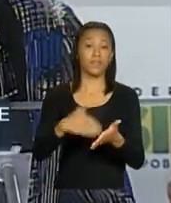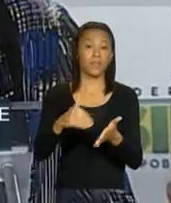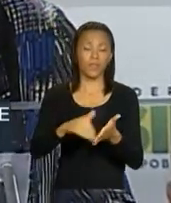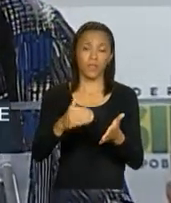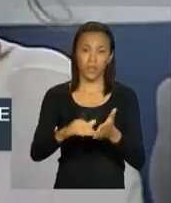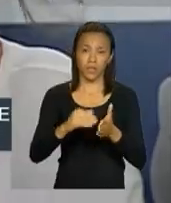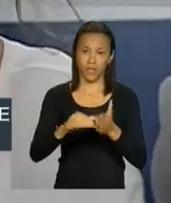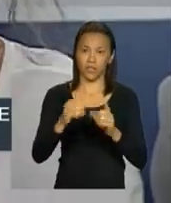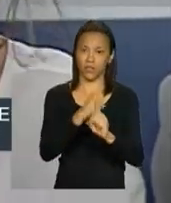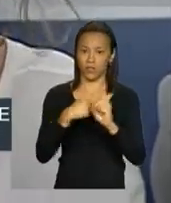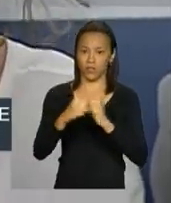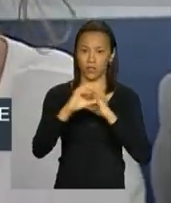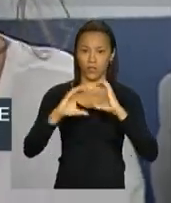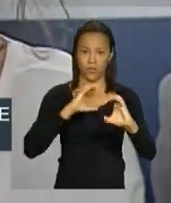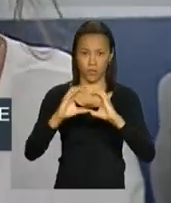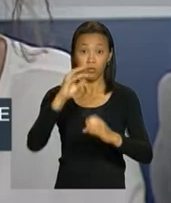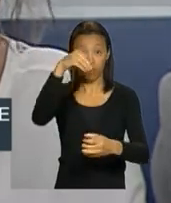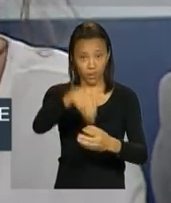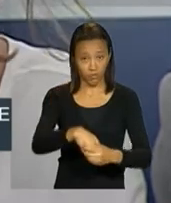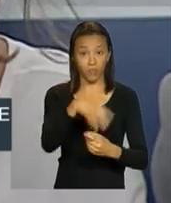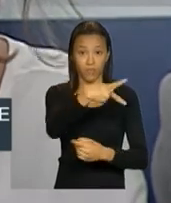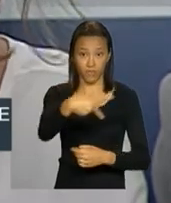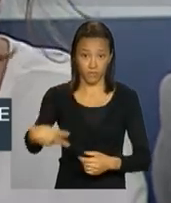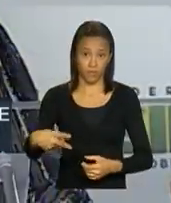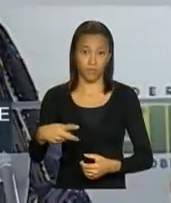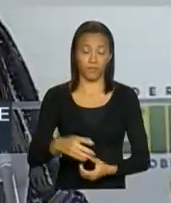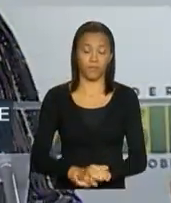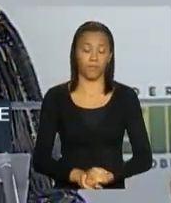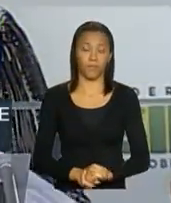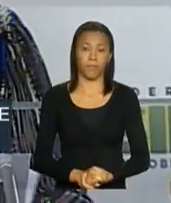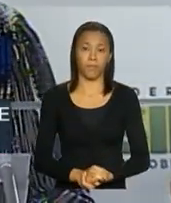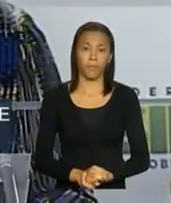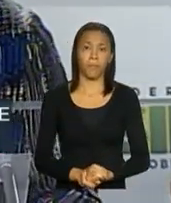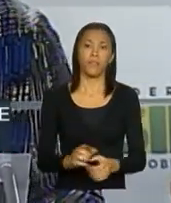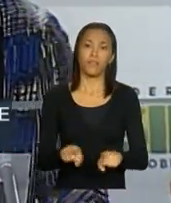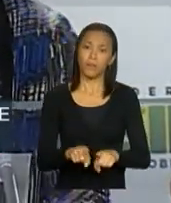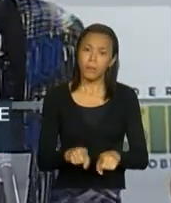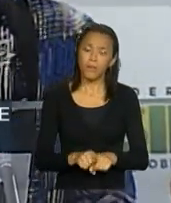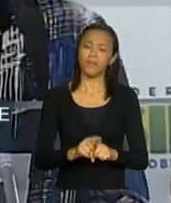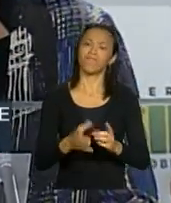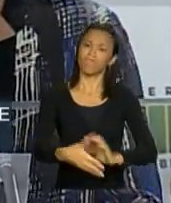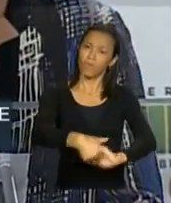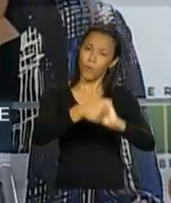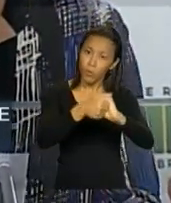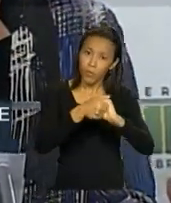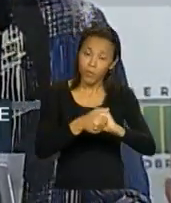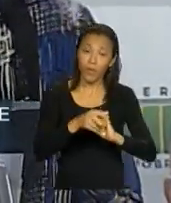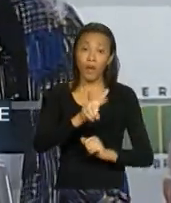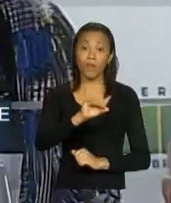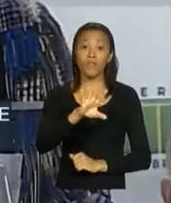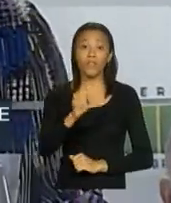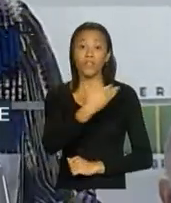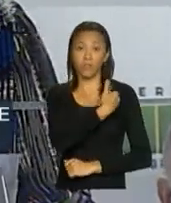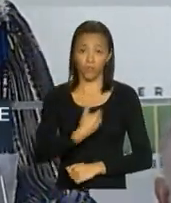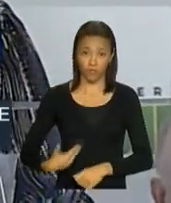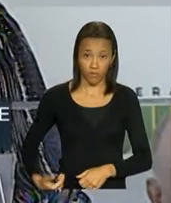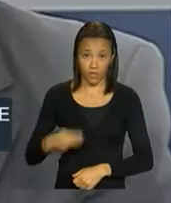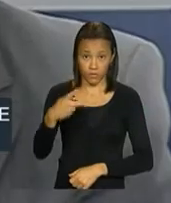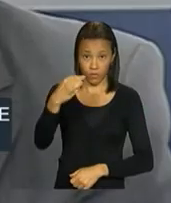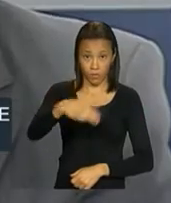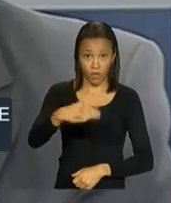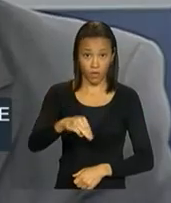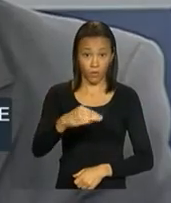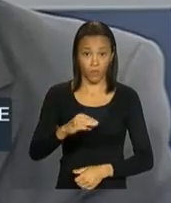de comunicação social também da presidência da república dirigir um comprimento também ao vice-governador do Maranhão